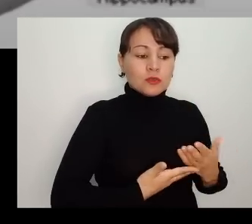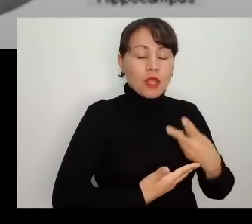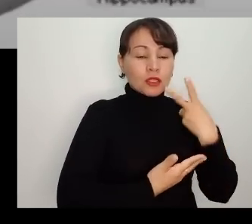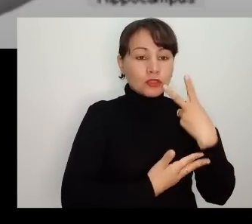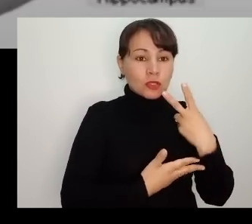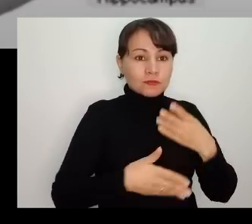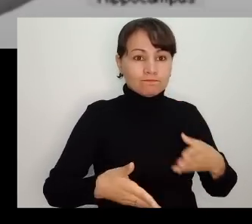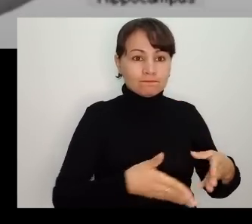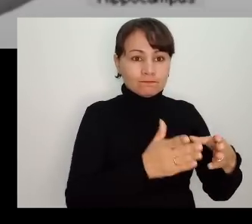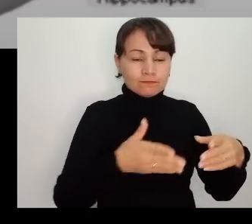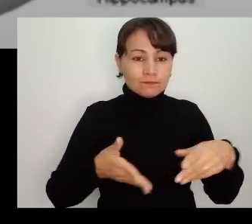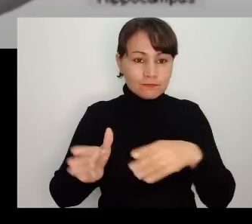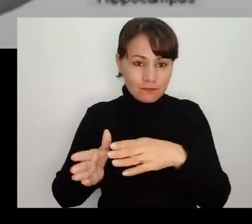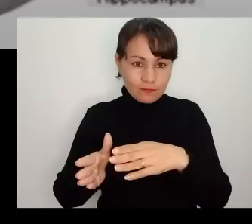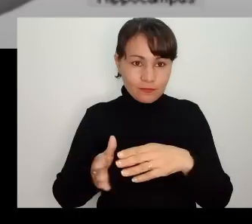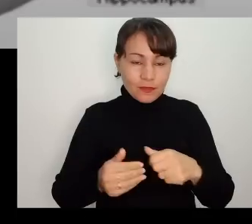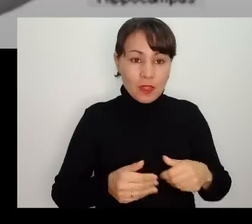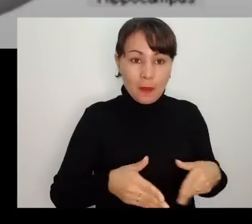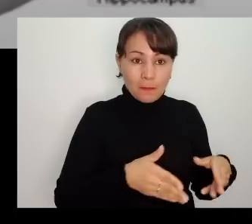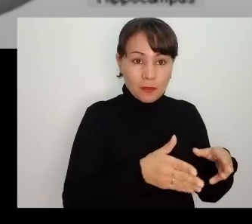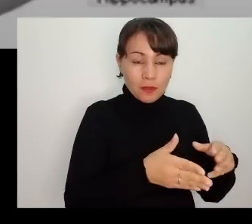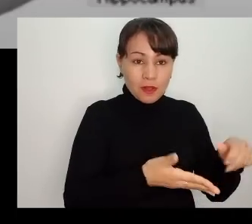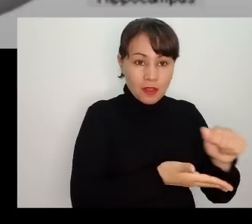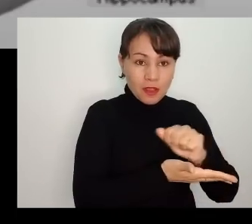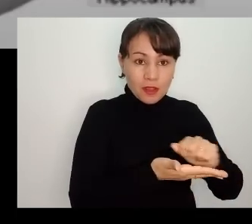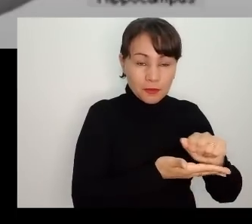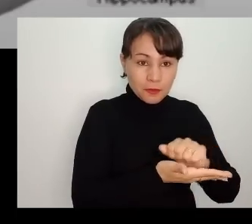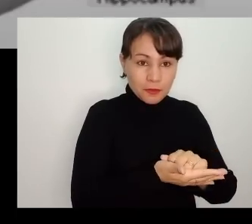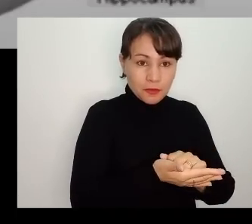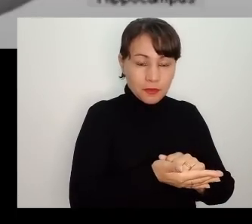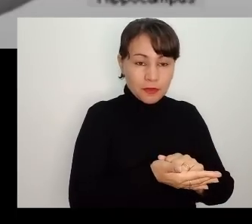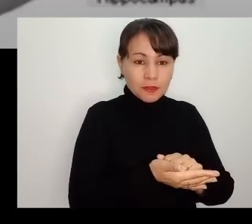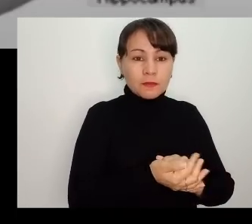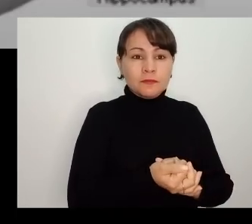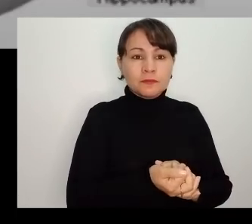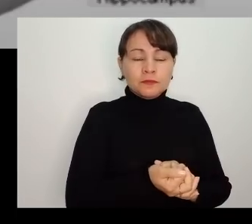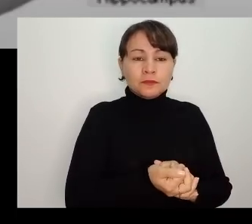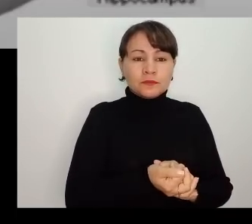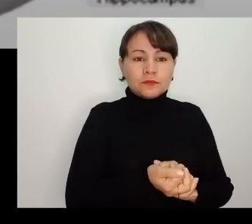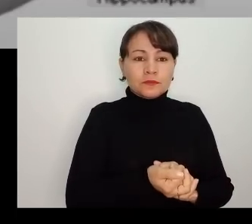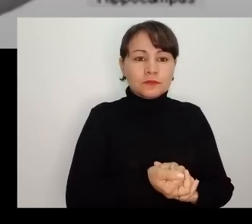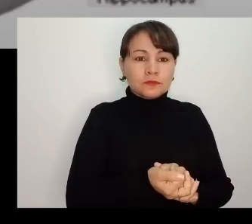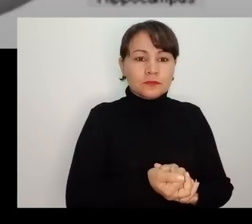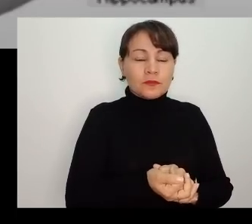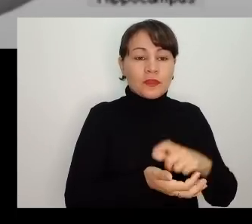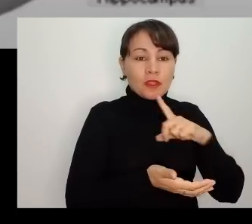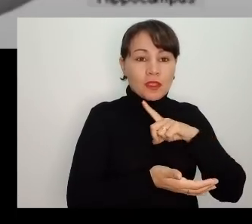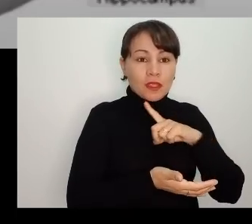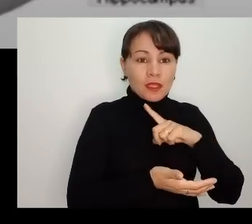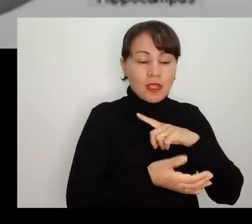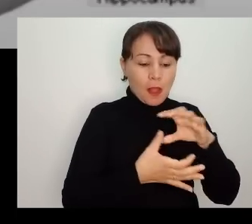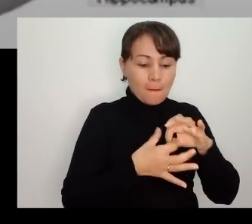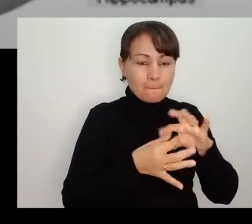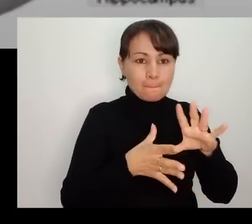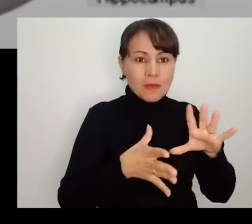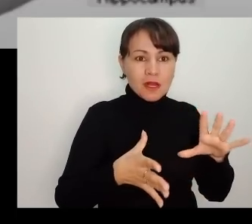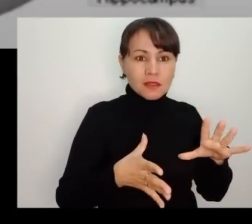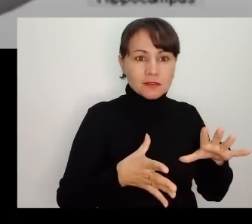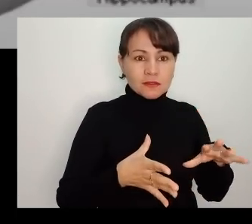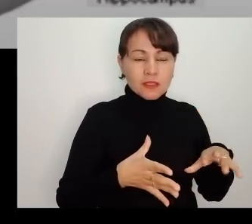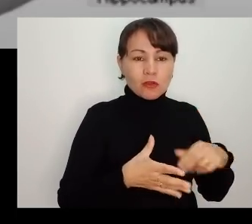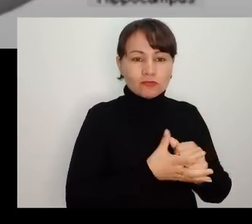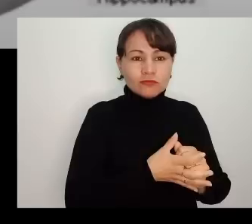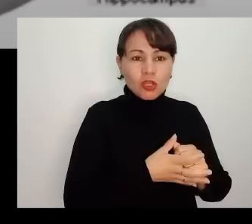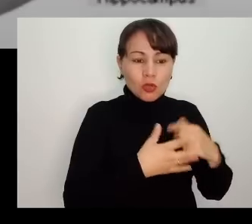estimular duas vias. Uma via é a região do hipotálamo, lá onde tem a